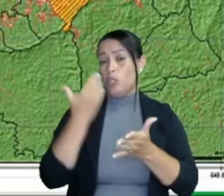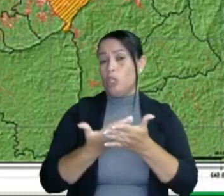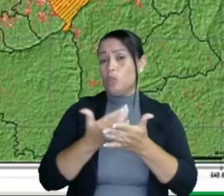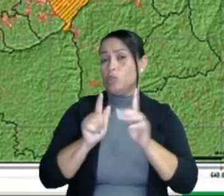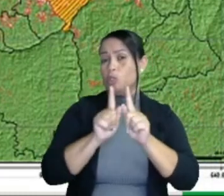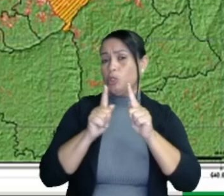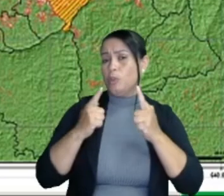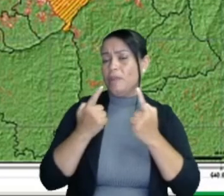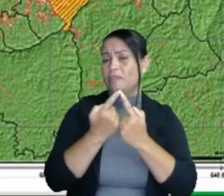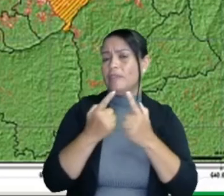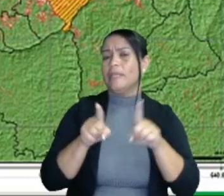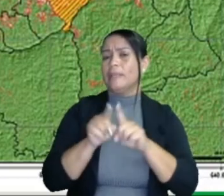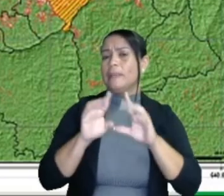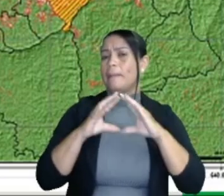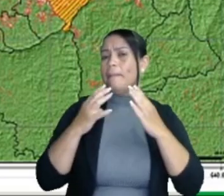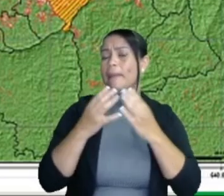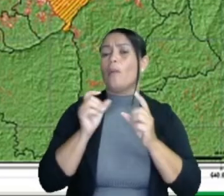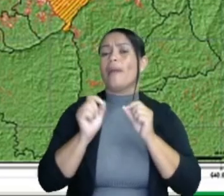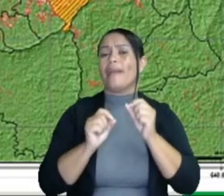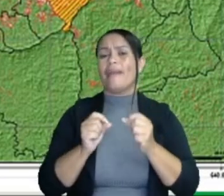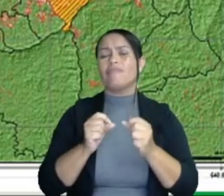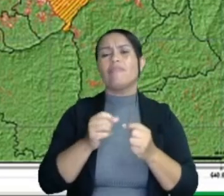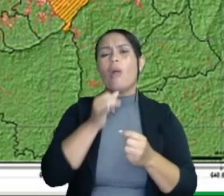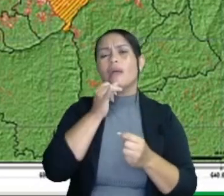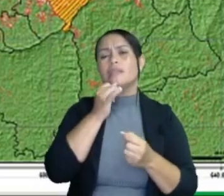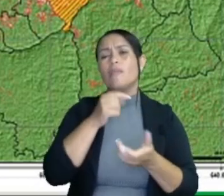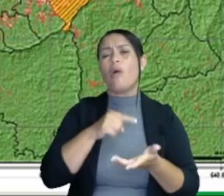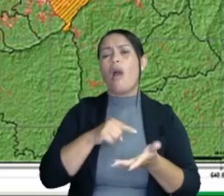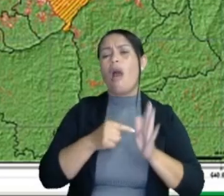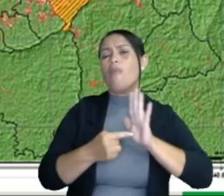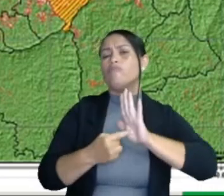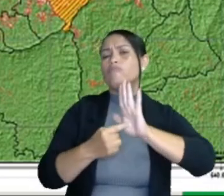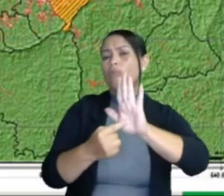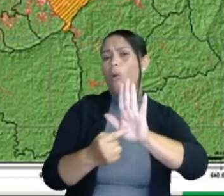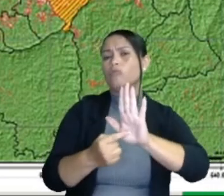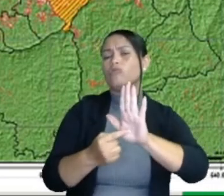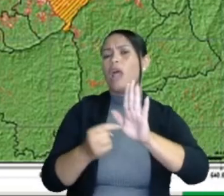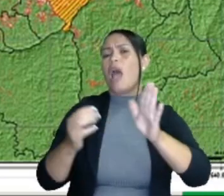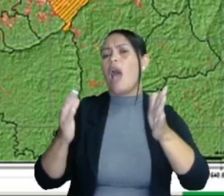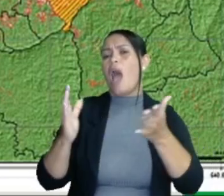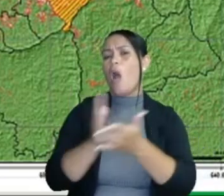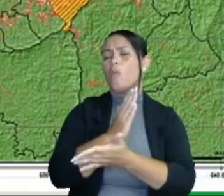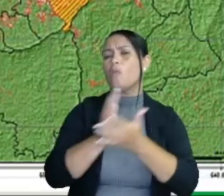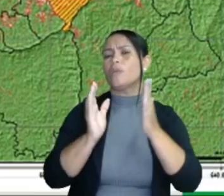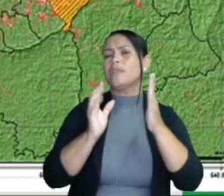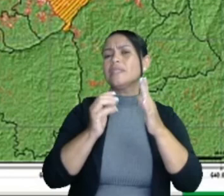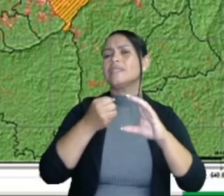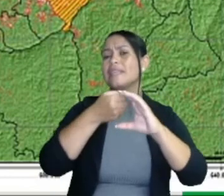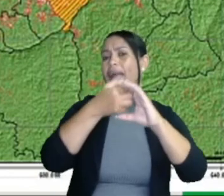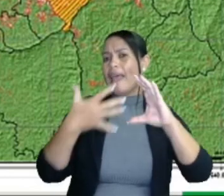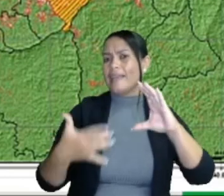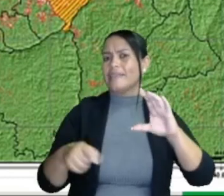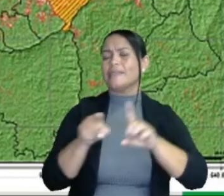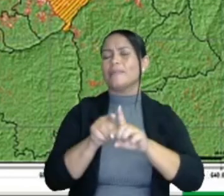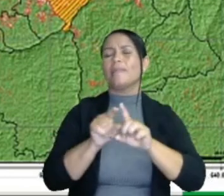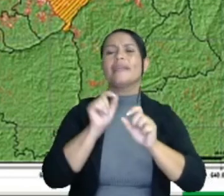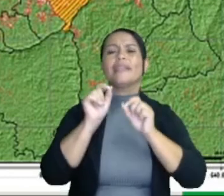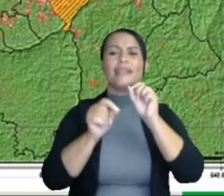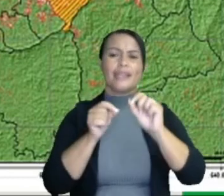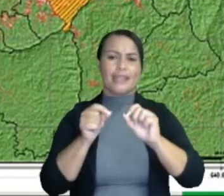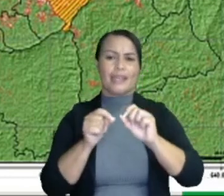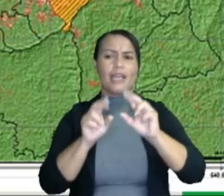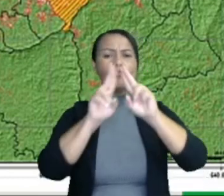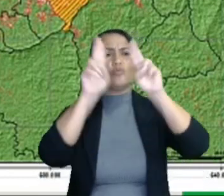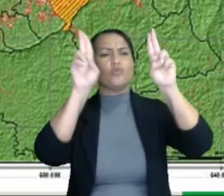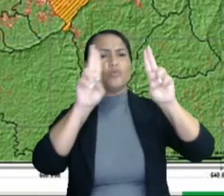né, ele possa retratar ou representar algum aspecto do espaço, né, em forma de mapa. E é exatamente